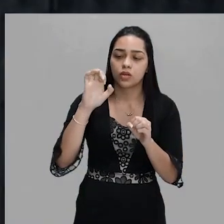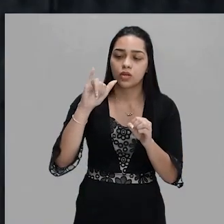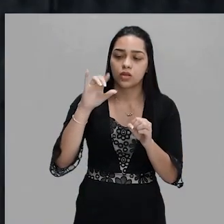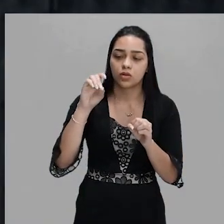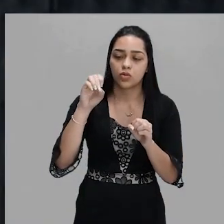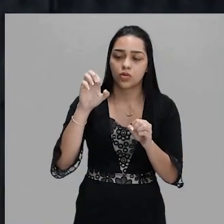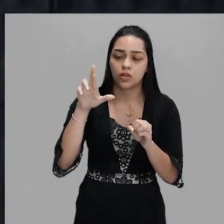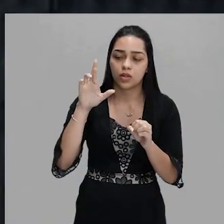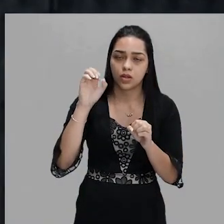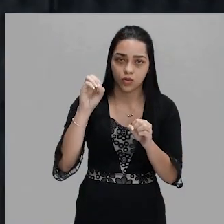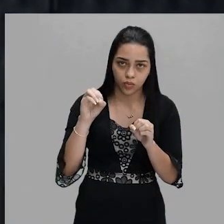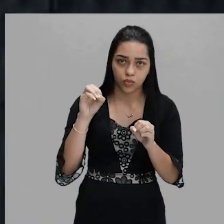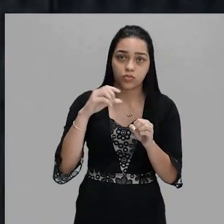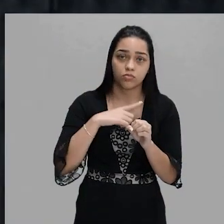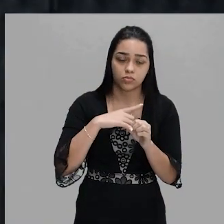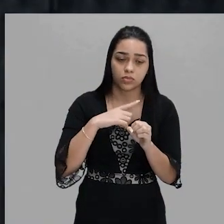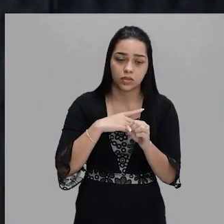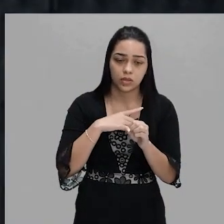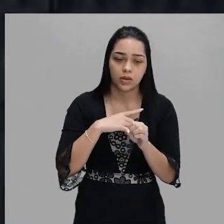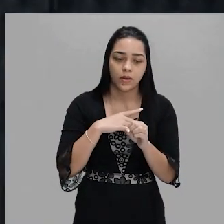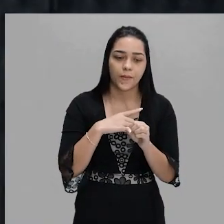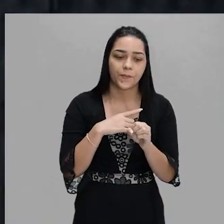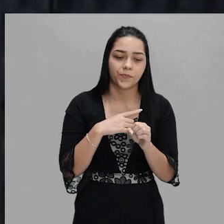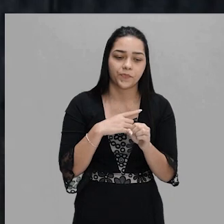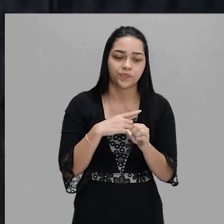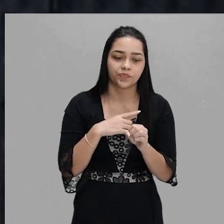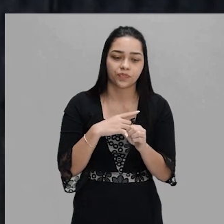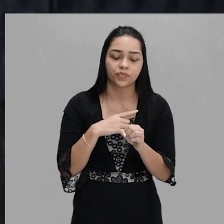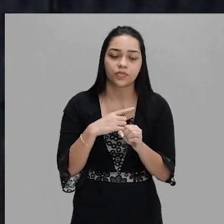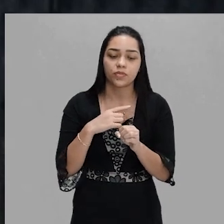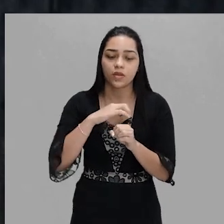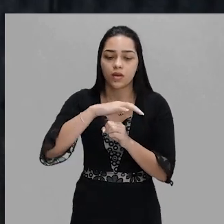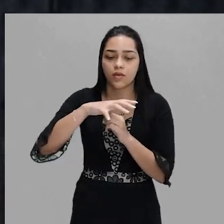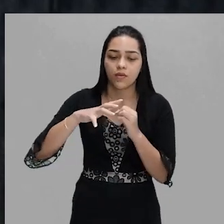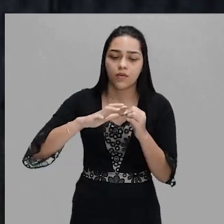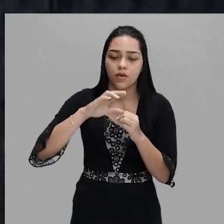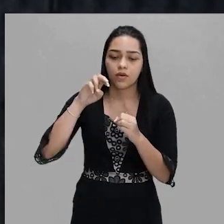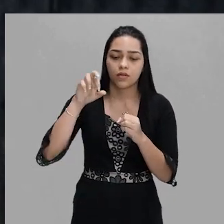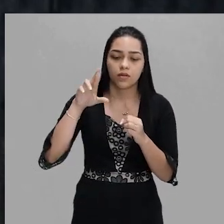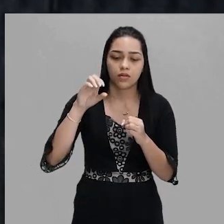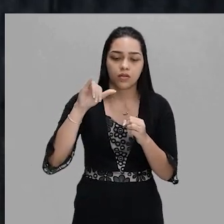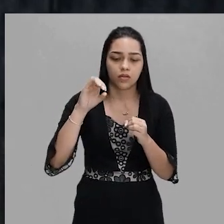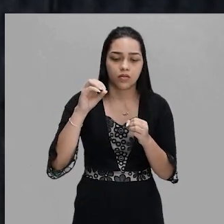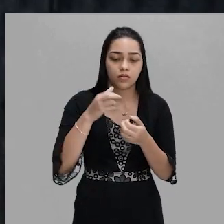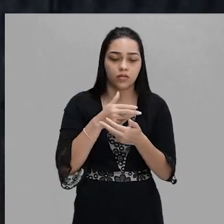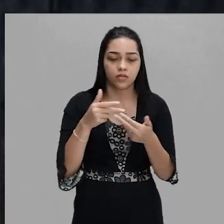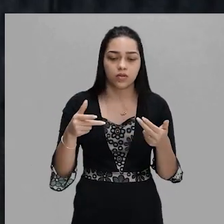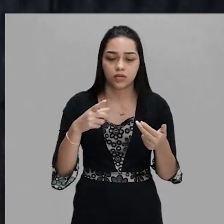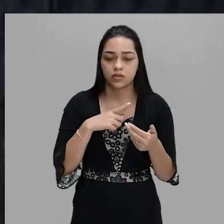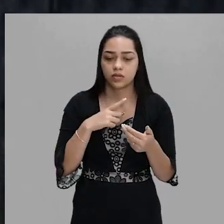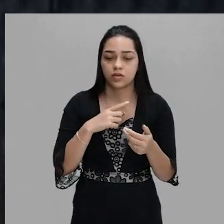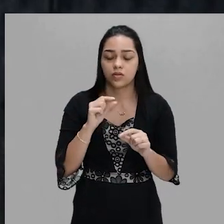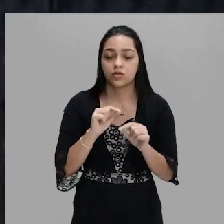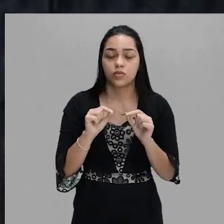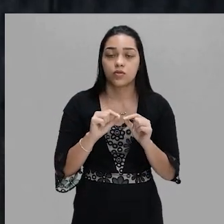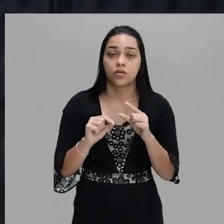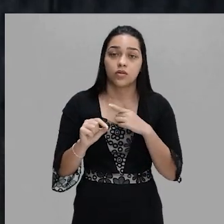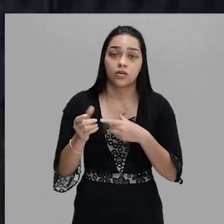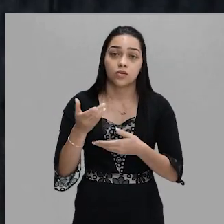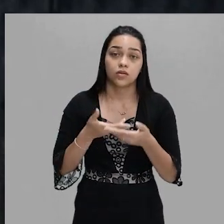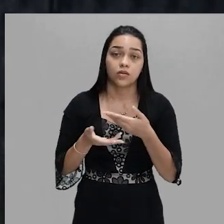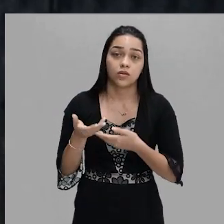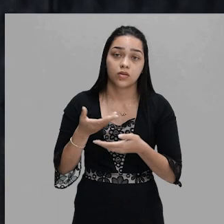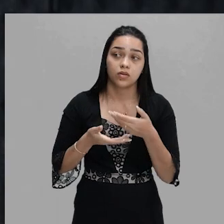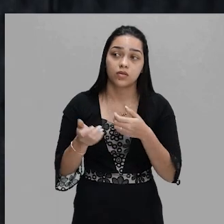endoneuro. Tá? Esse endoneuro vai envolver o neurônio. Vários neurônios envolvidos vai ser envolvido